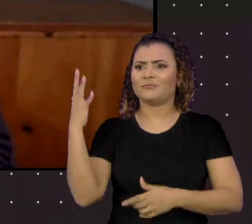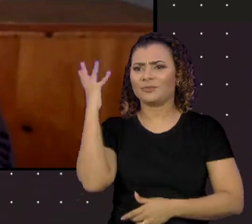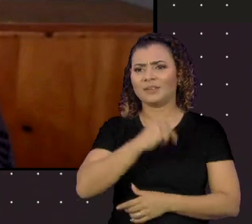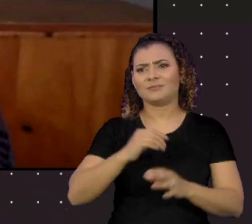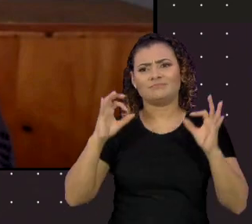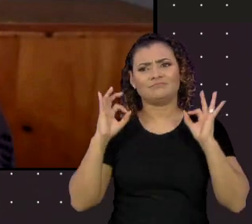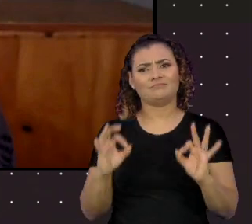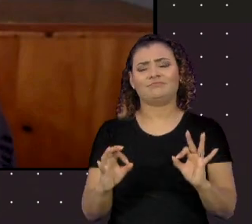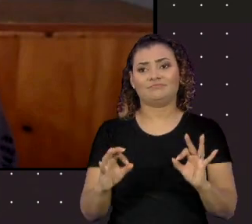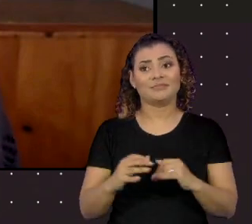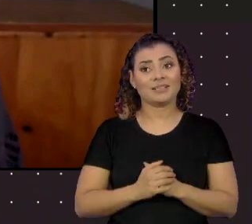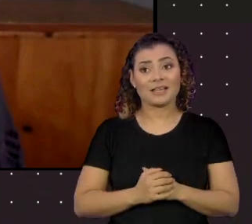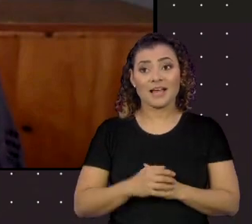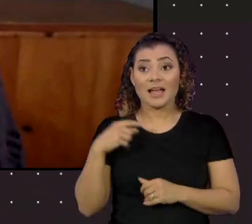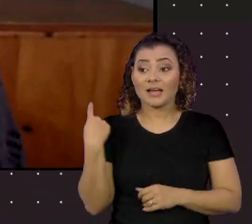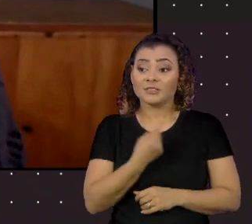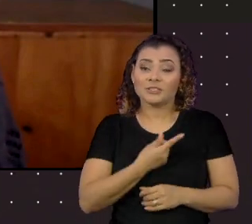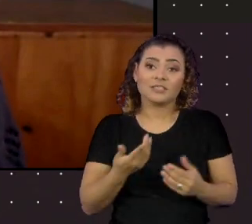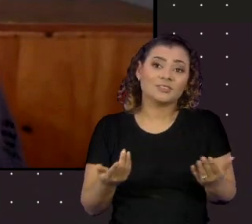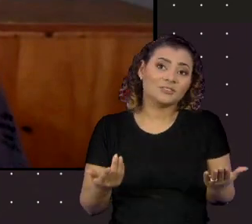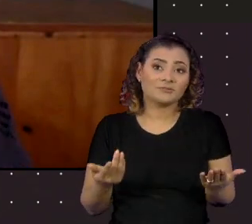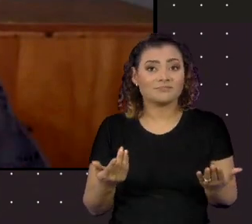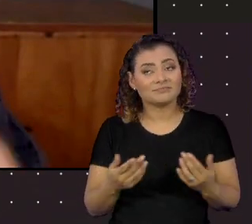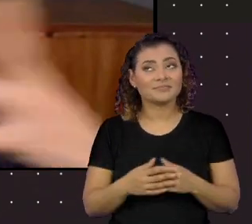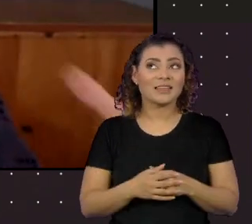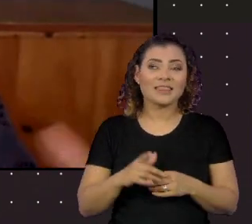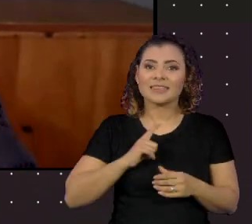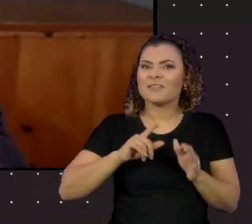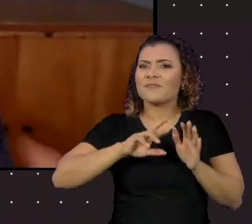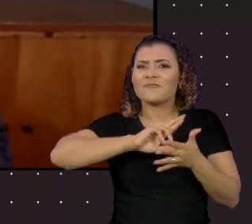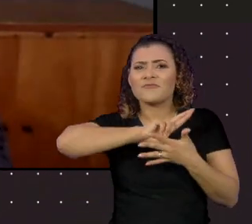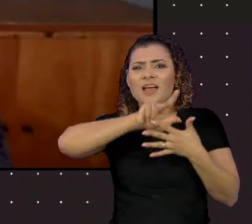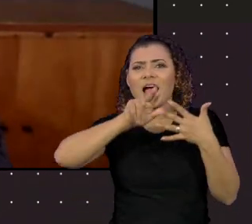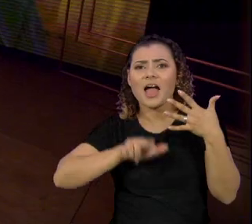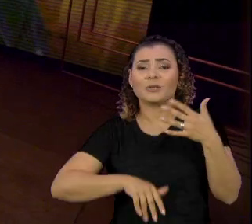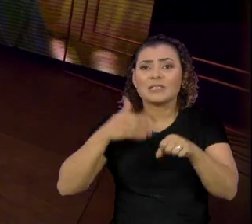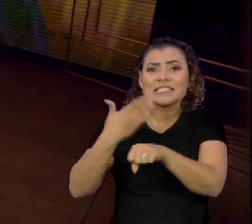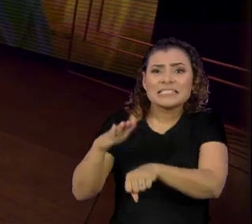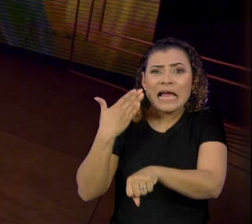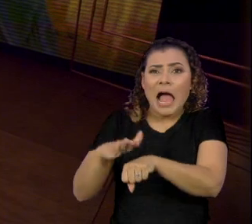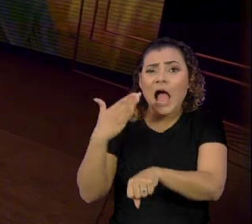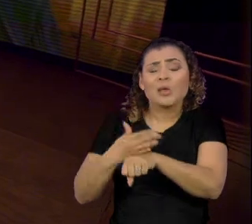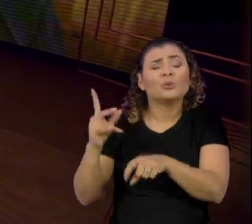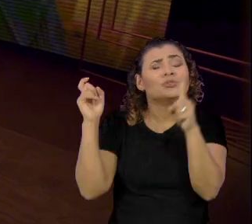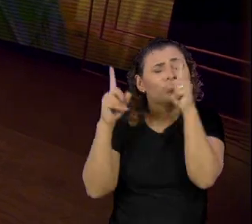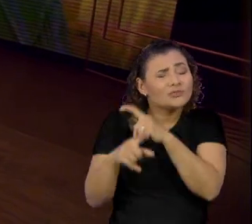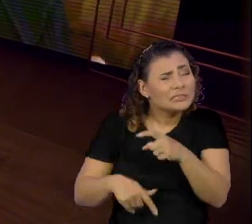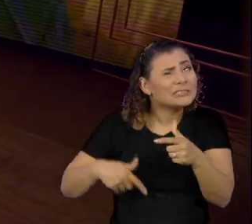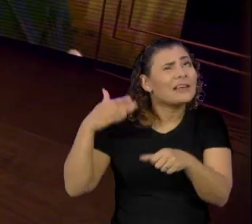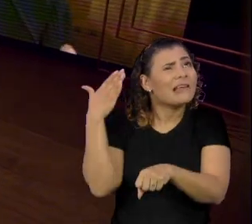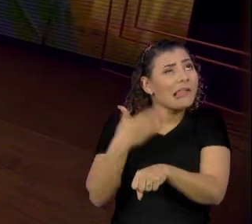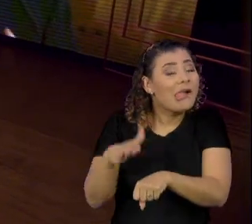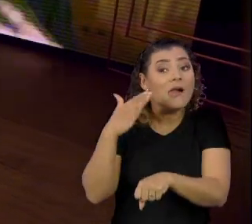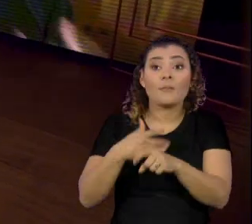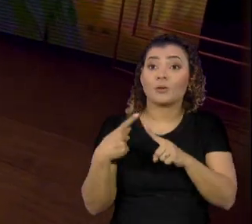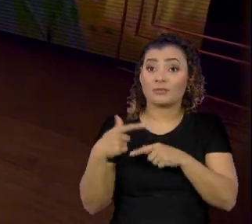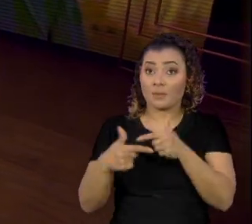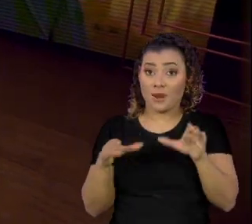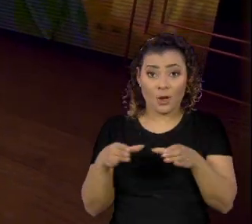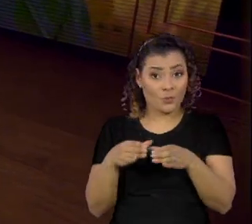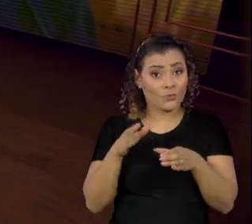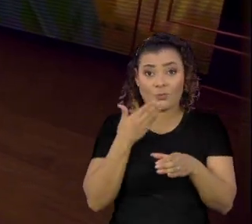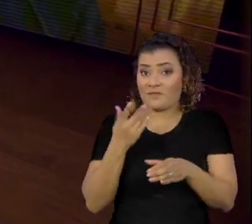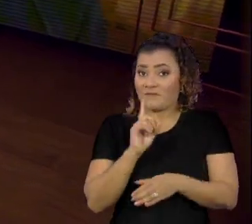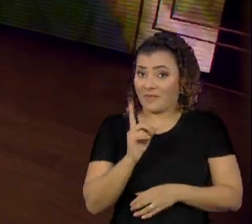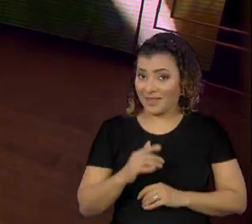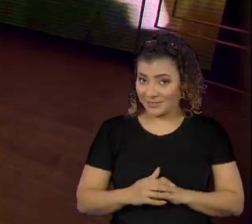assim, por mais que a gente teve várias questões durante o ensaio, foi difícil, porque trabalhar em grupo não é